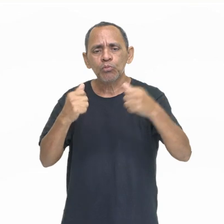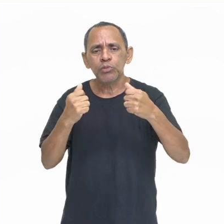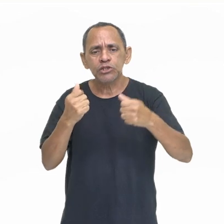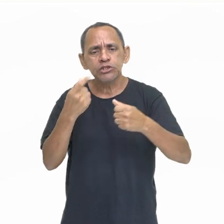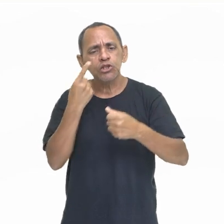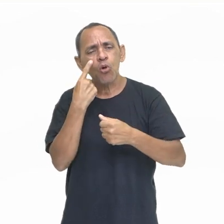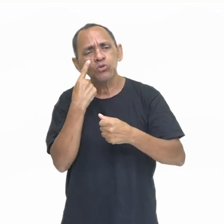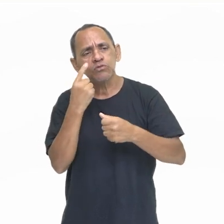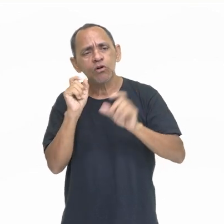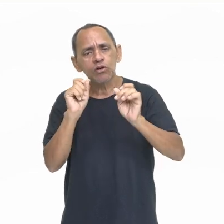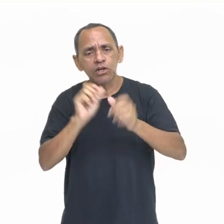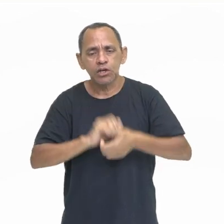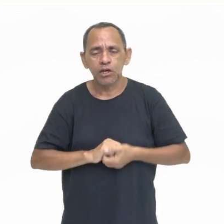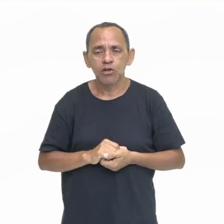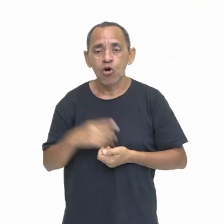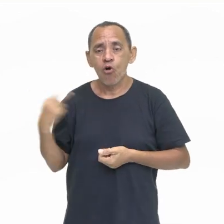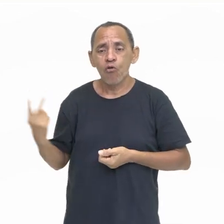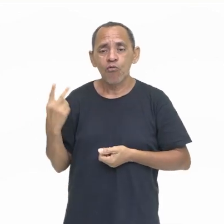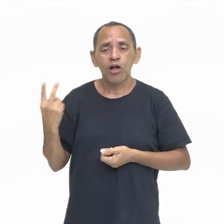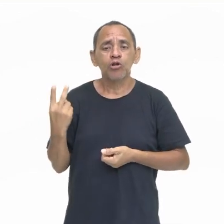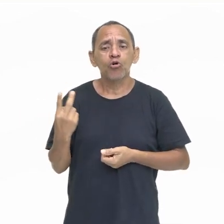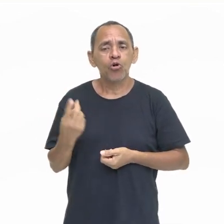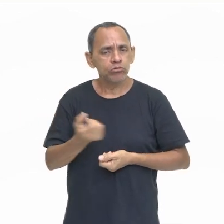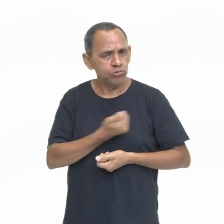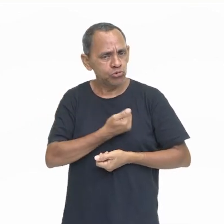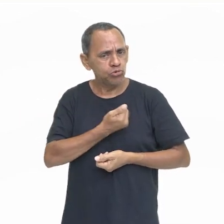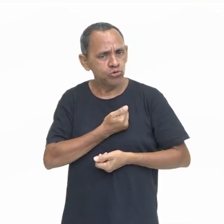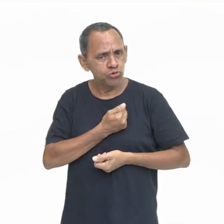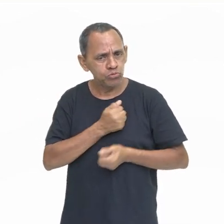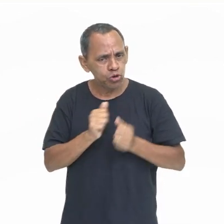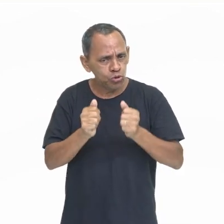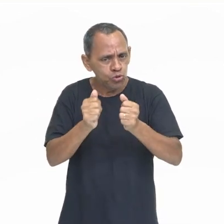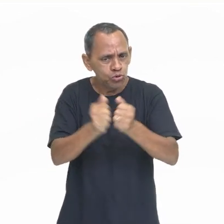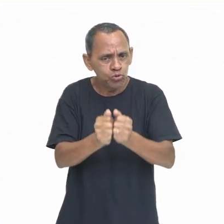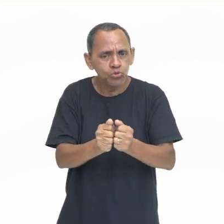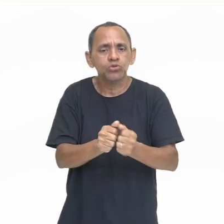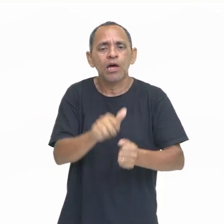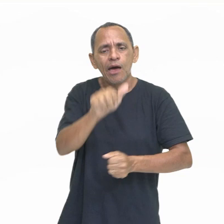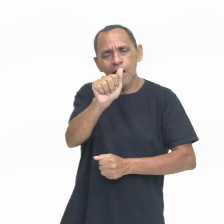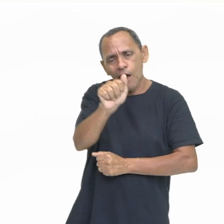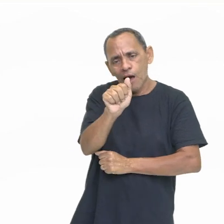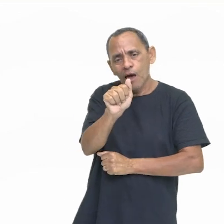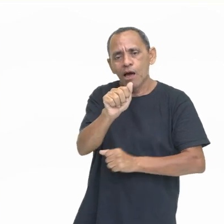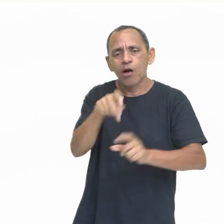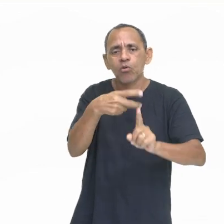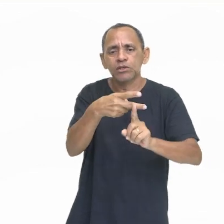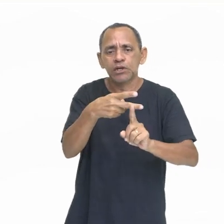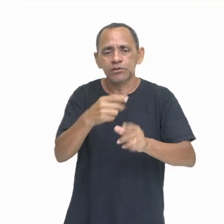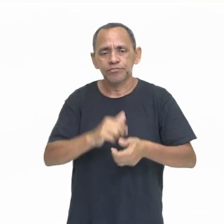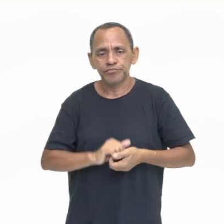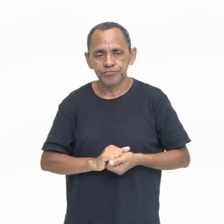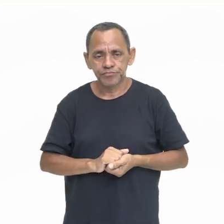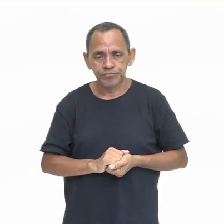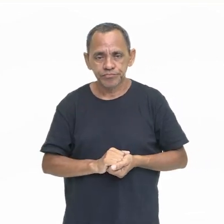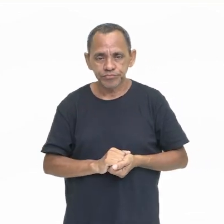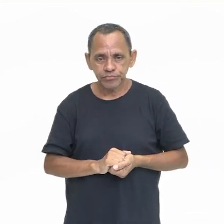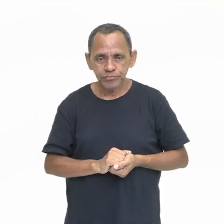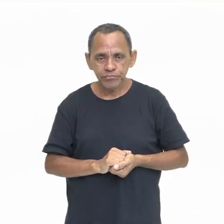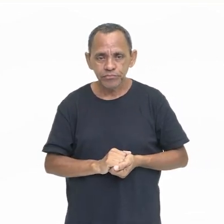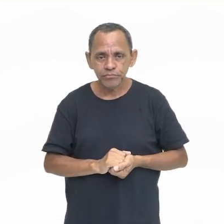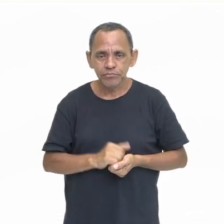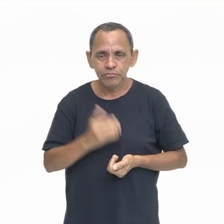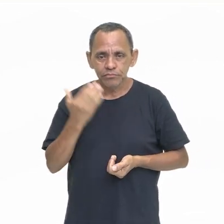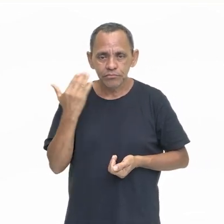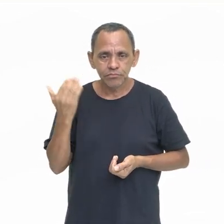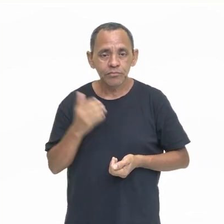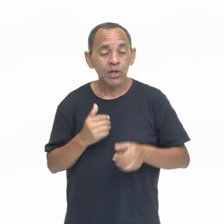observar o valor do a da função, o valor do número que acompanha a variável x ao quadrado, certo? Olhando